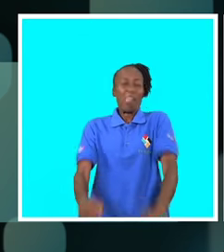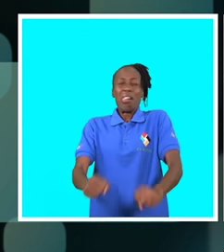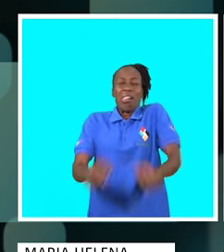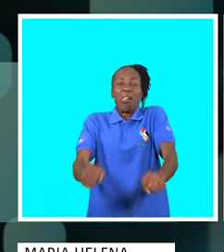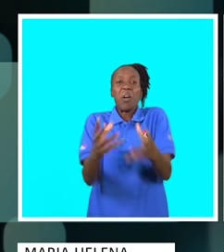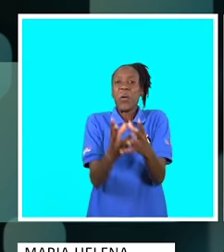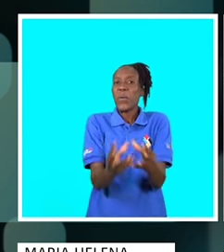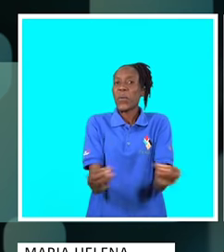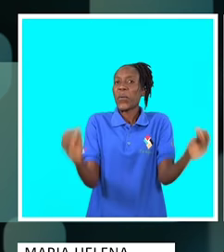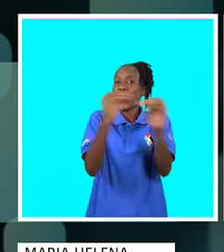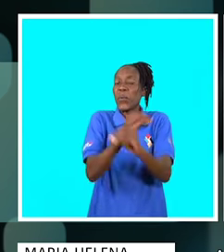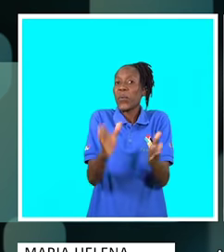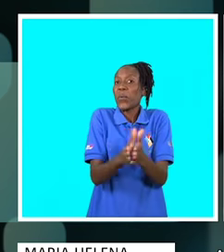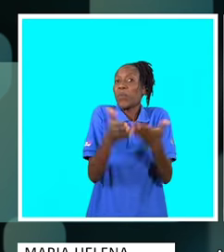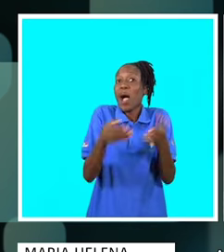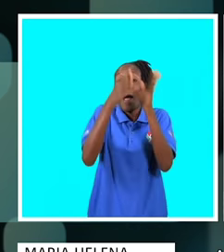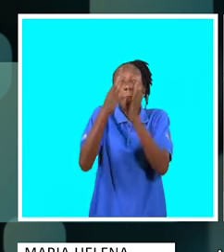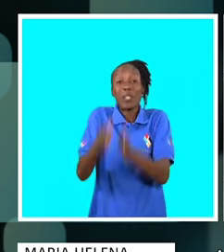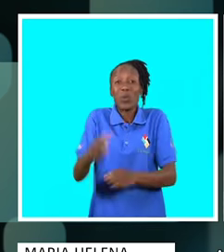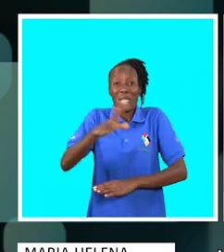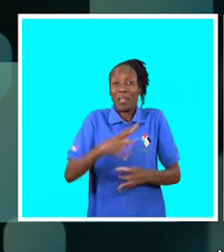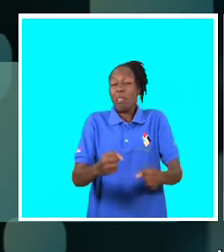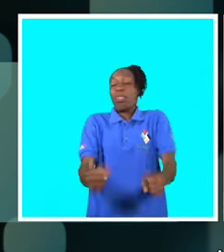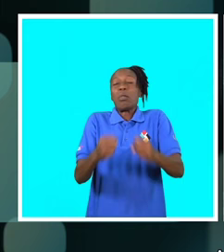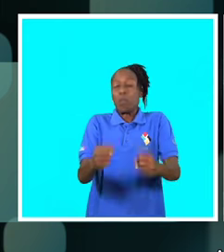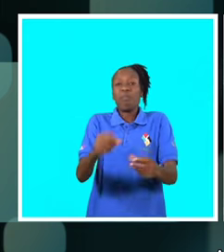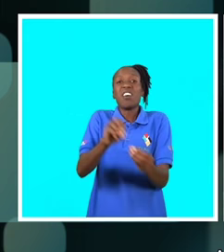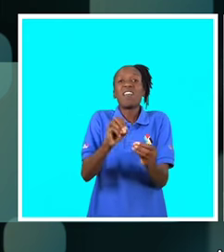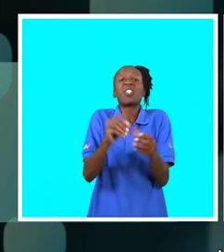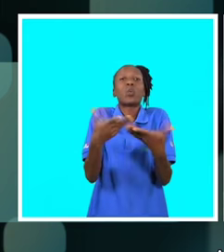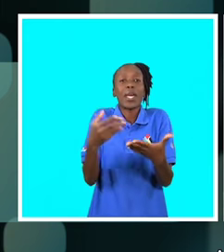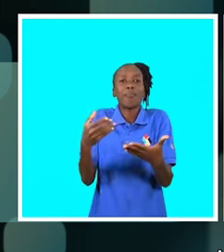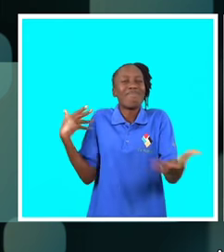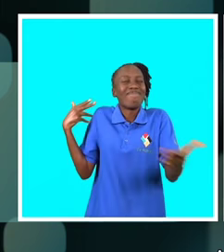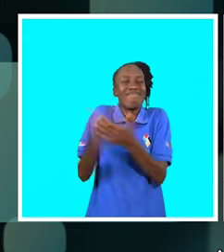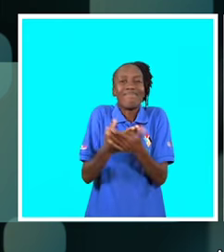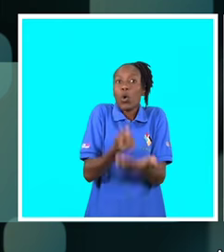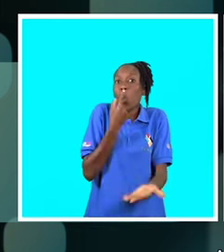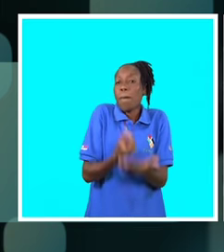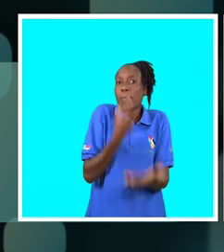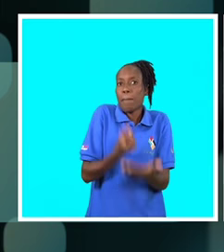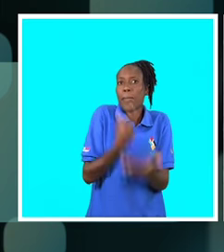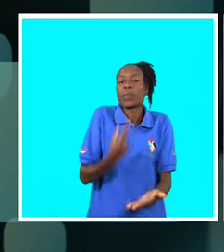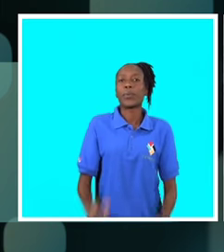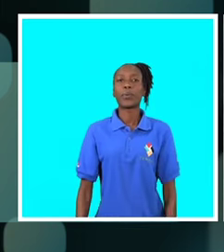A epilepsia não tem cura. Esta pessoa com a epilepsia vai fazer um tratamento para uma vida toda.